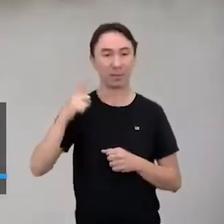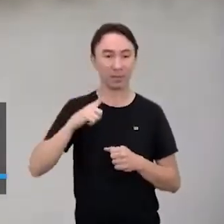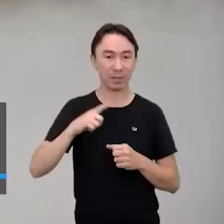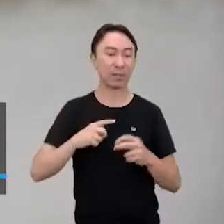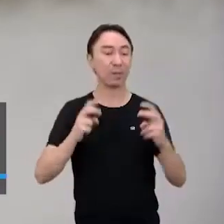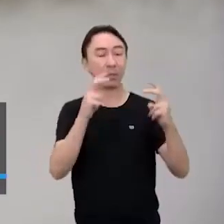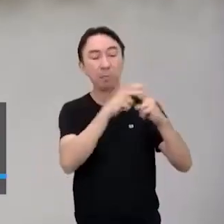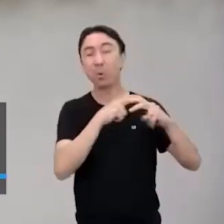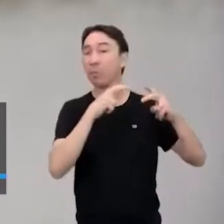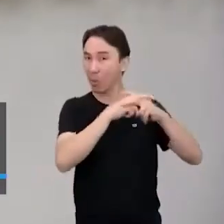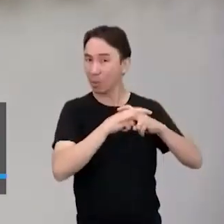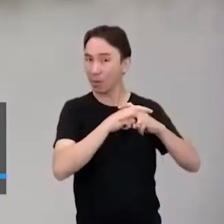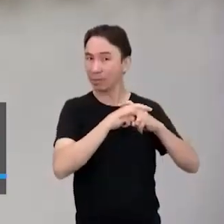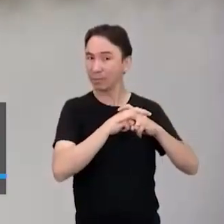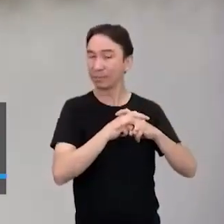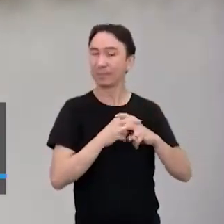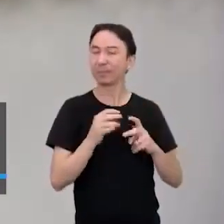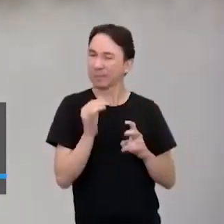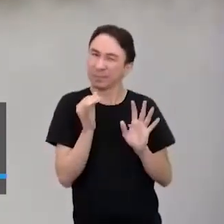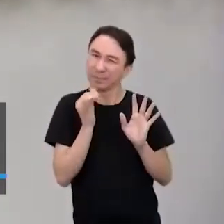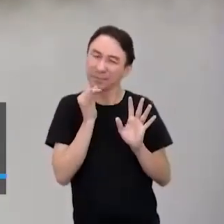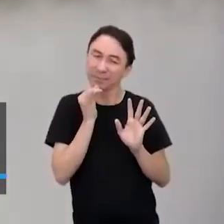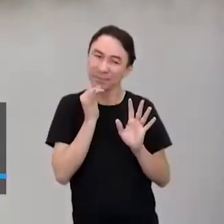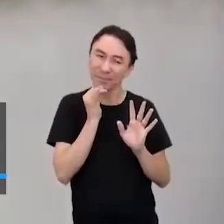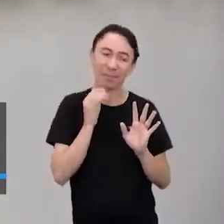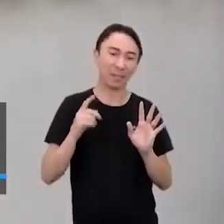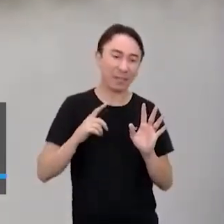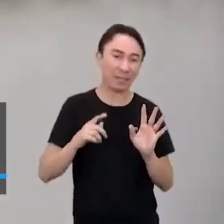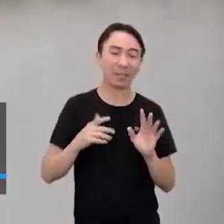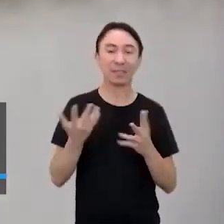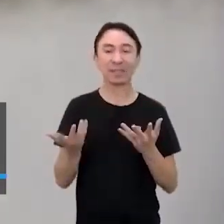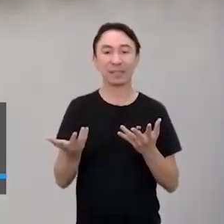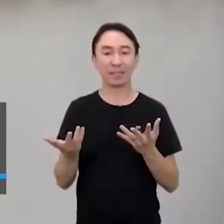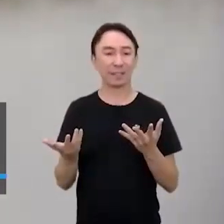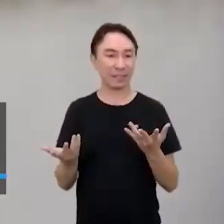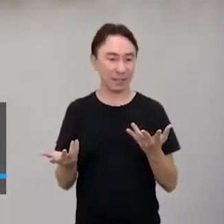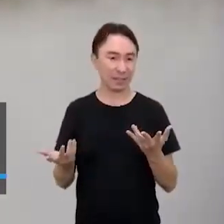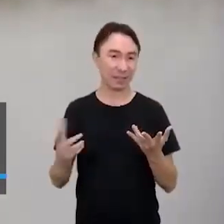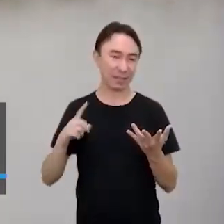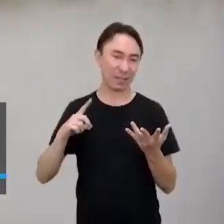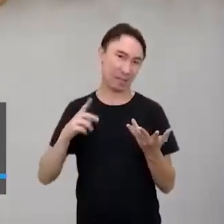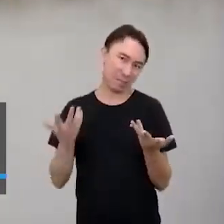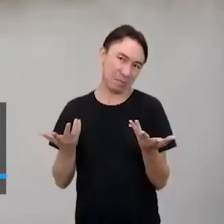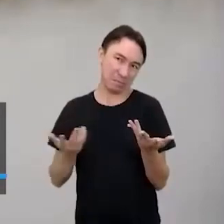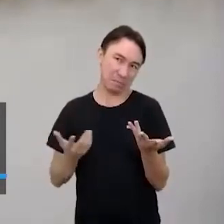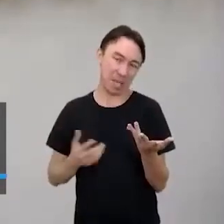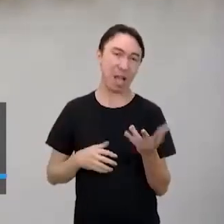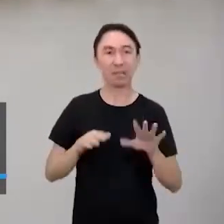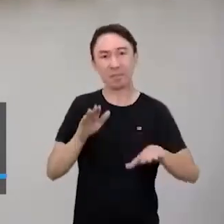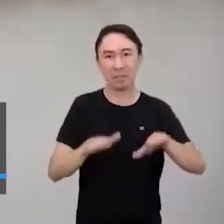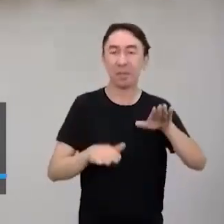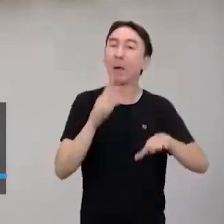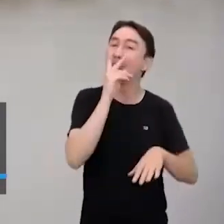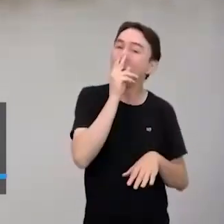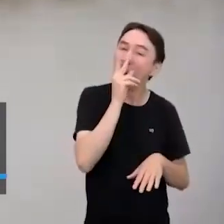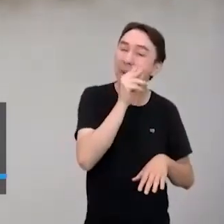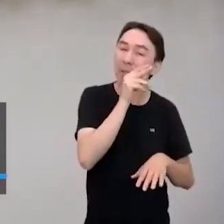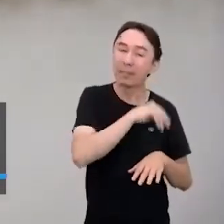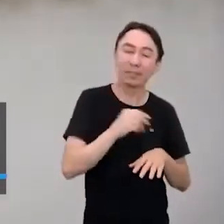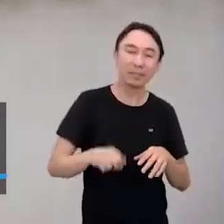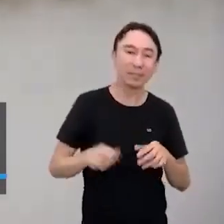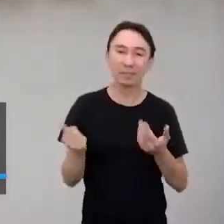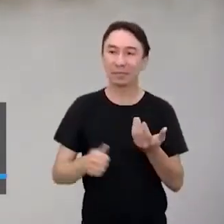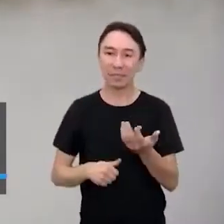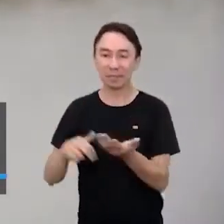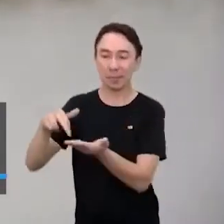lutas, porque muitas vezes até é difícil diferenciar desse aspecto de dança. Porque e surge essa dúvida, eu acredito